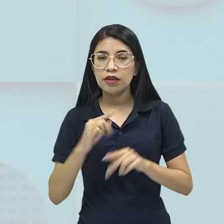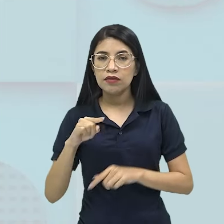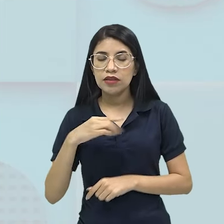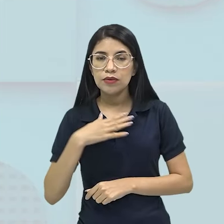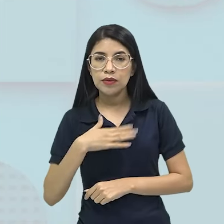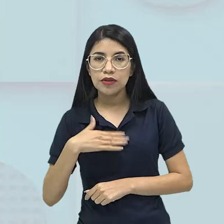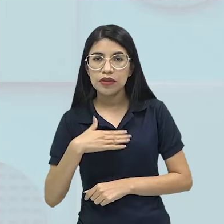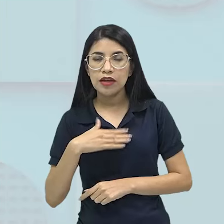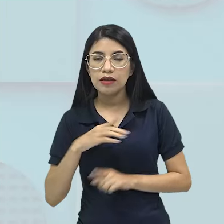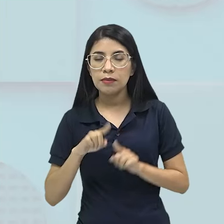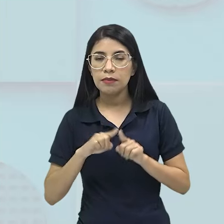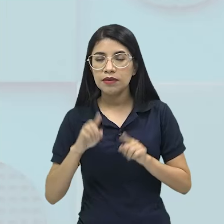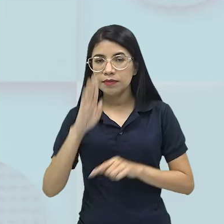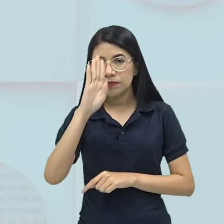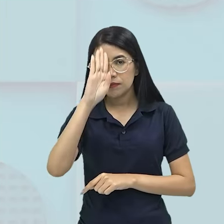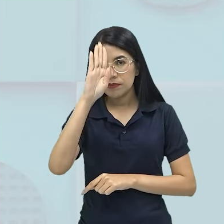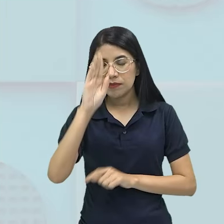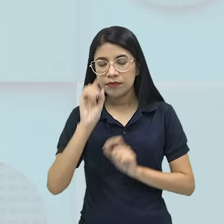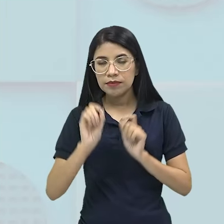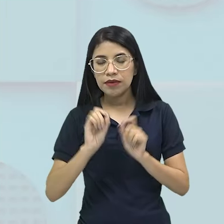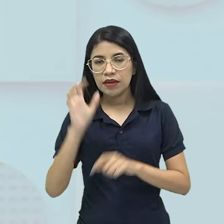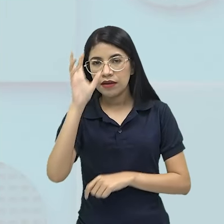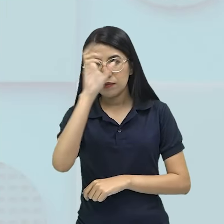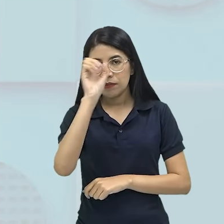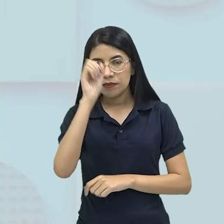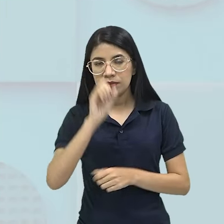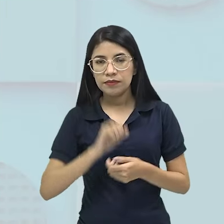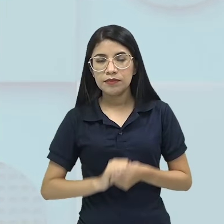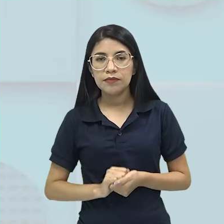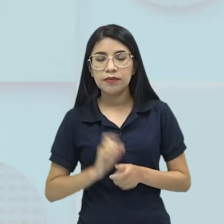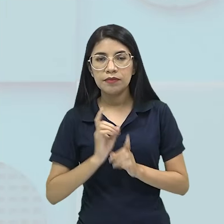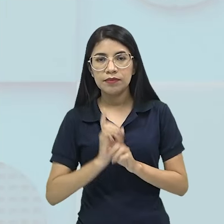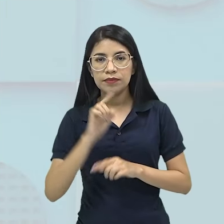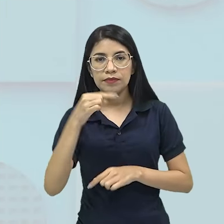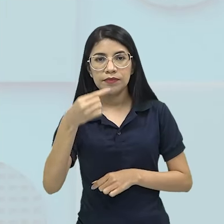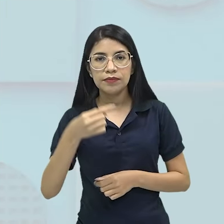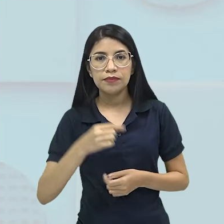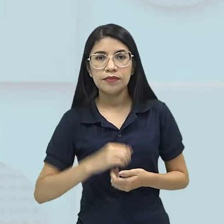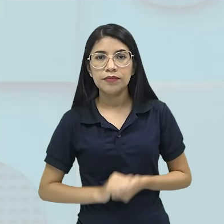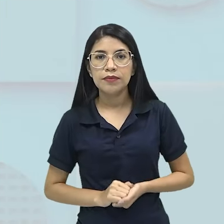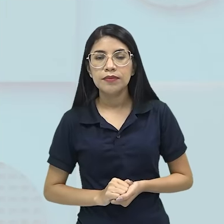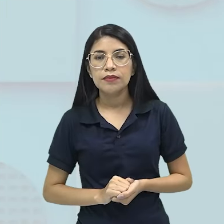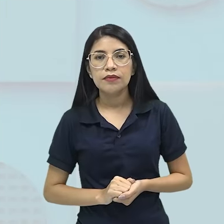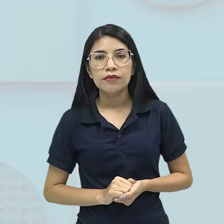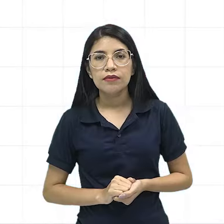você tenha gostado, mas, sobretudo, que você tenha aprendido. Até a próxima.